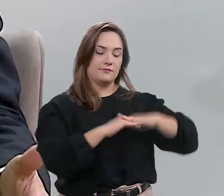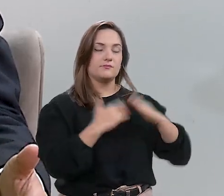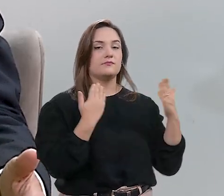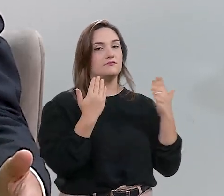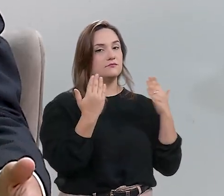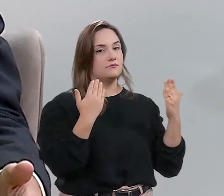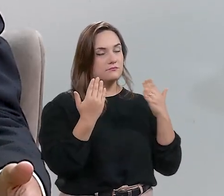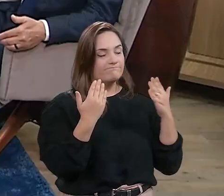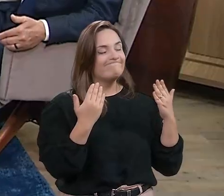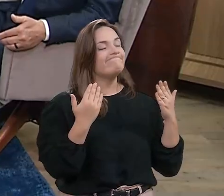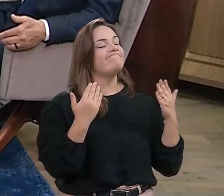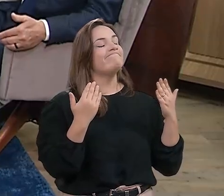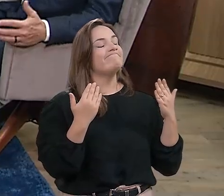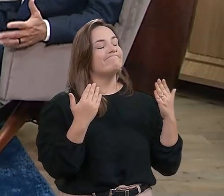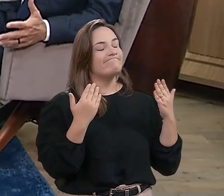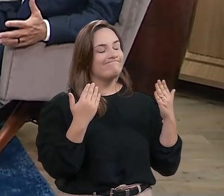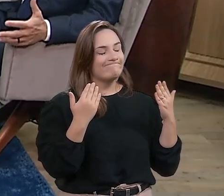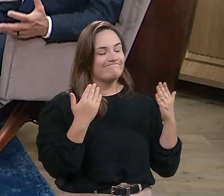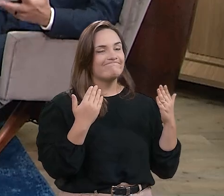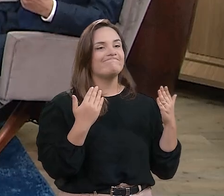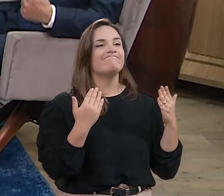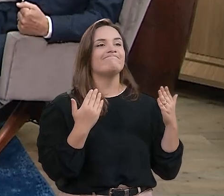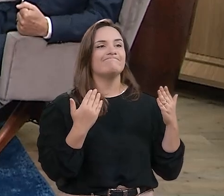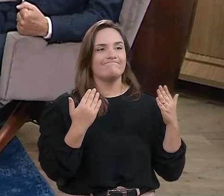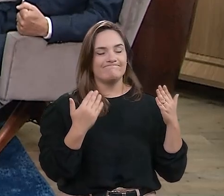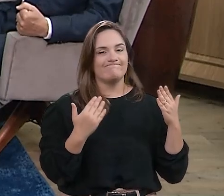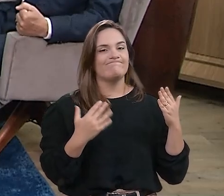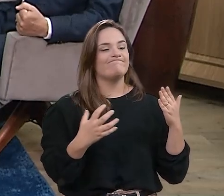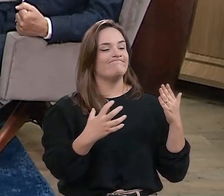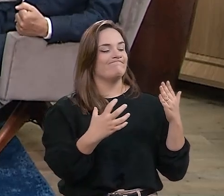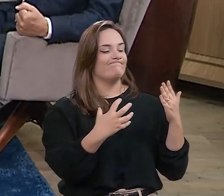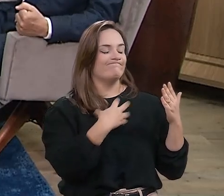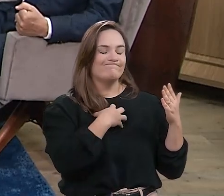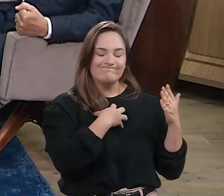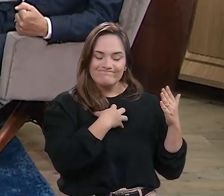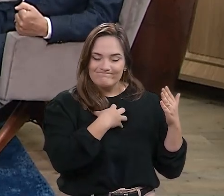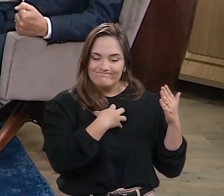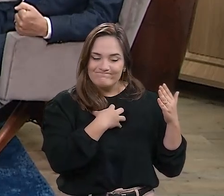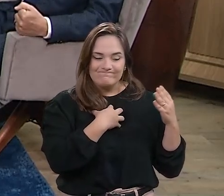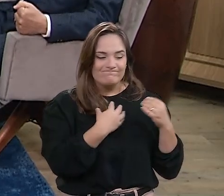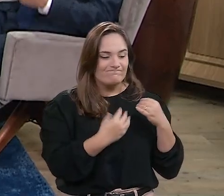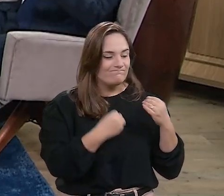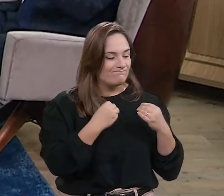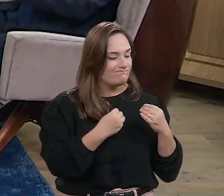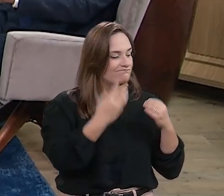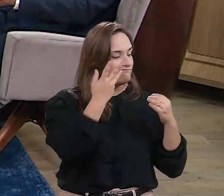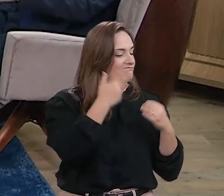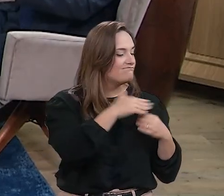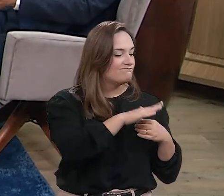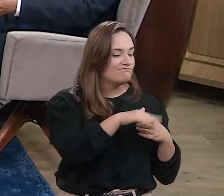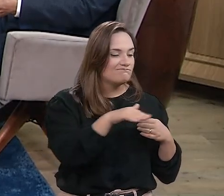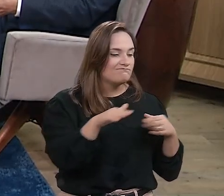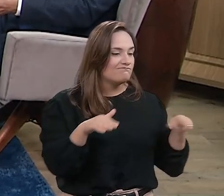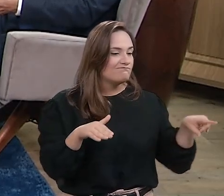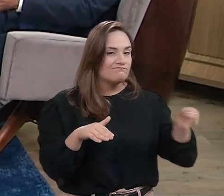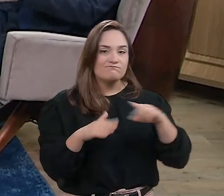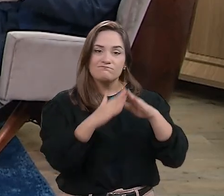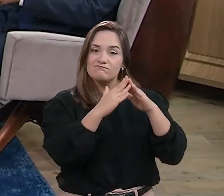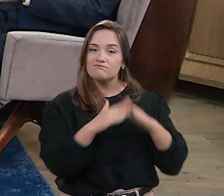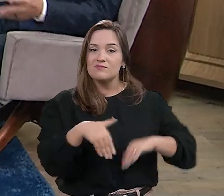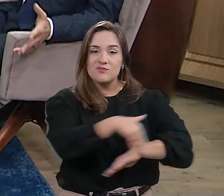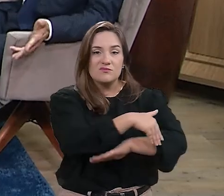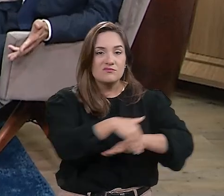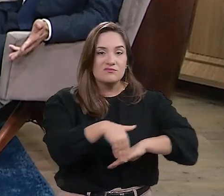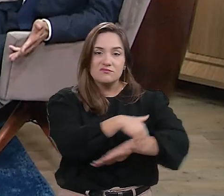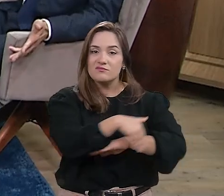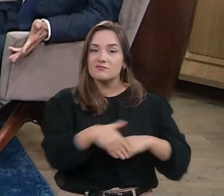psicólogo, e foi também um trabalho que me impactou bastante, assim, do ponto de vista da realidade daquelas crianças que